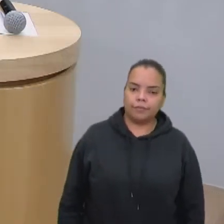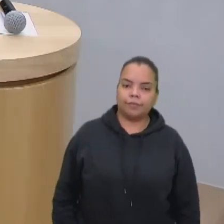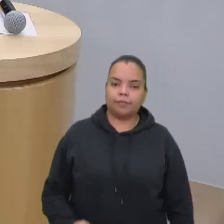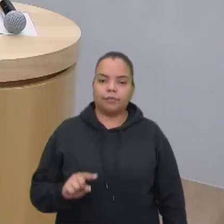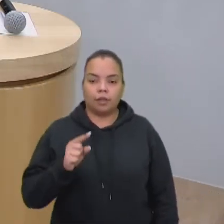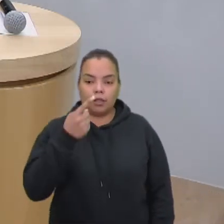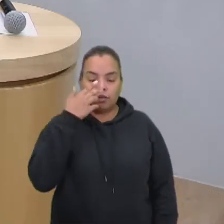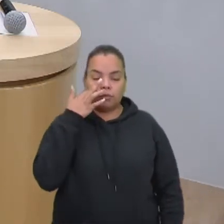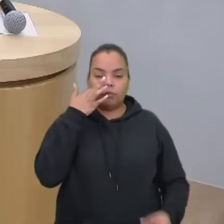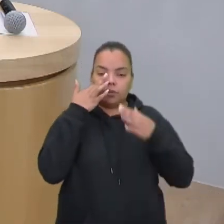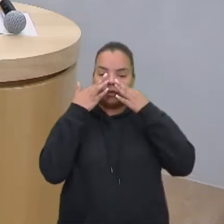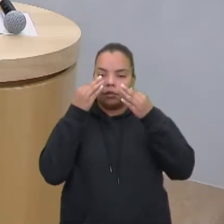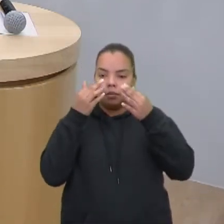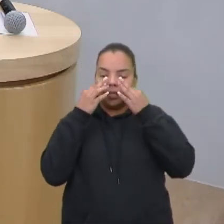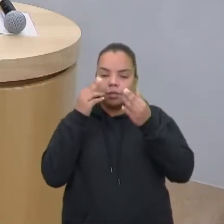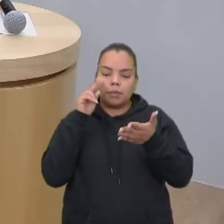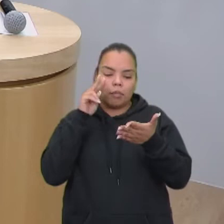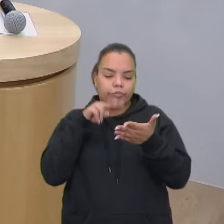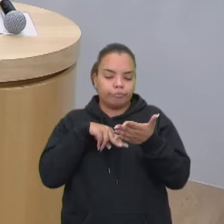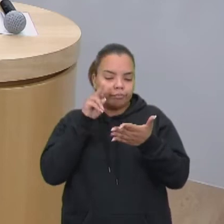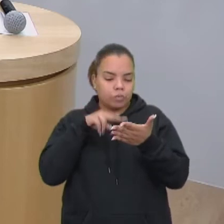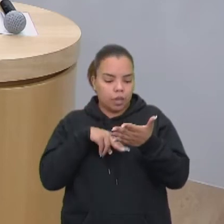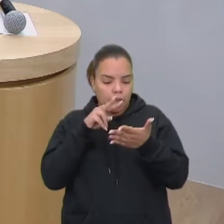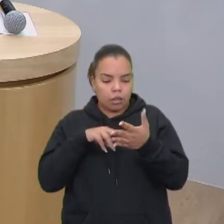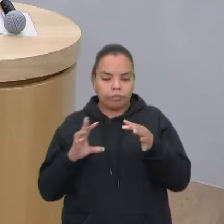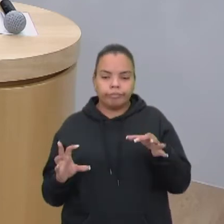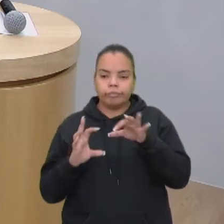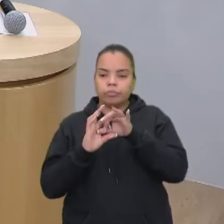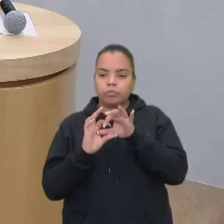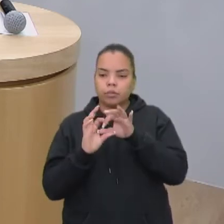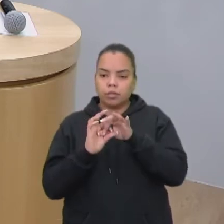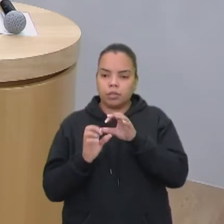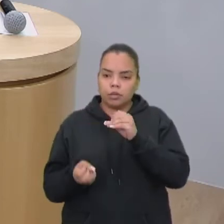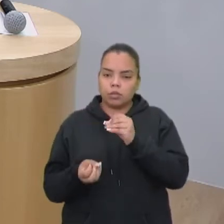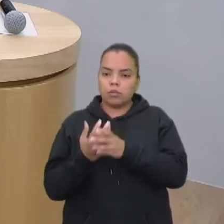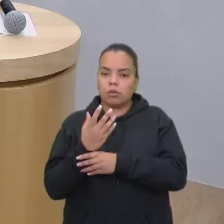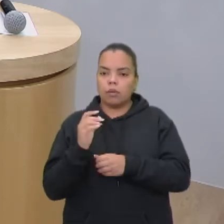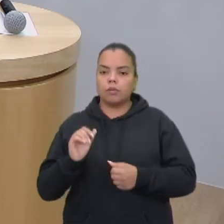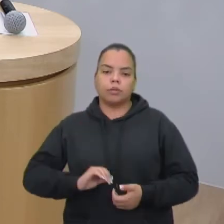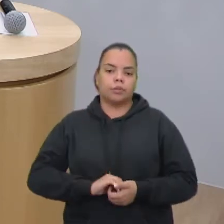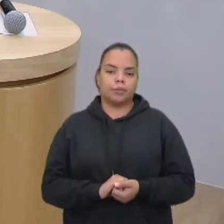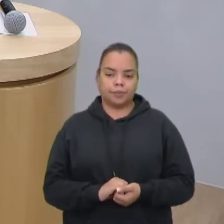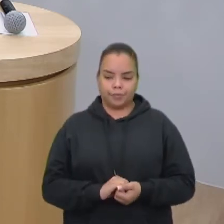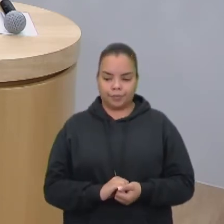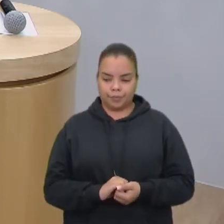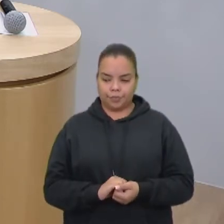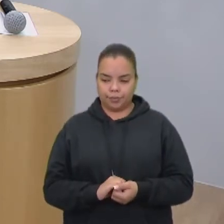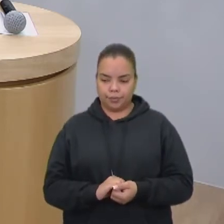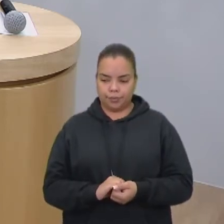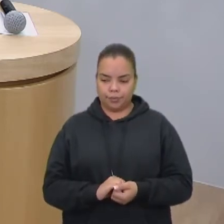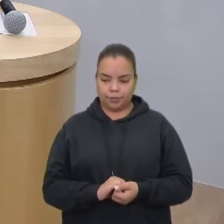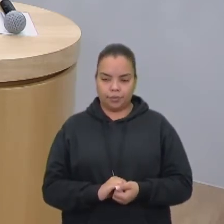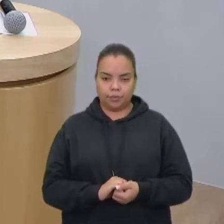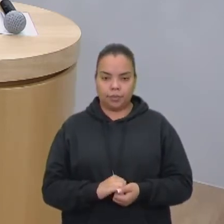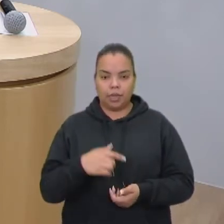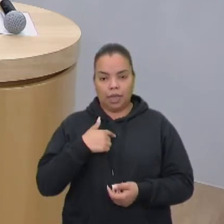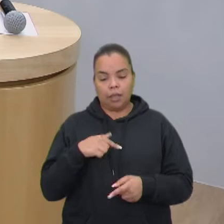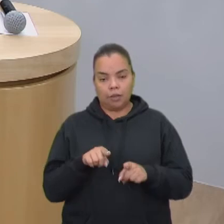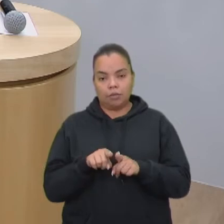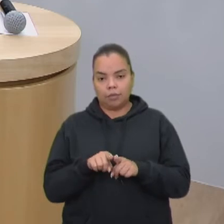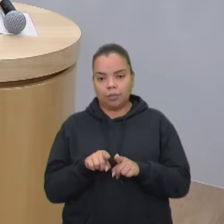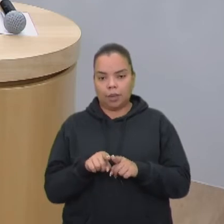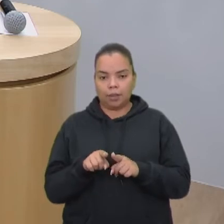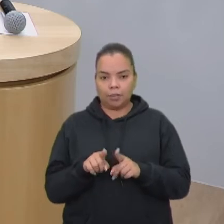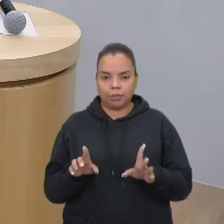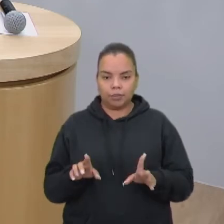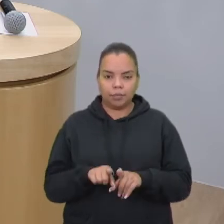do leitor com o autor. Aí você descobre de tudo, né? Ali. Gente, é complicado. Mas eu também sou assim. Mas também na hora quando